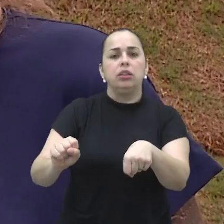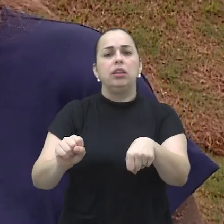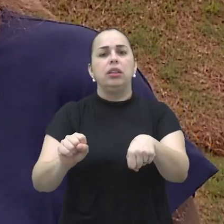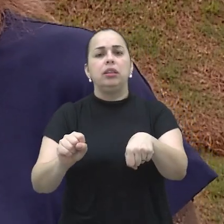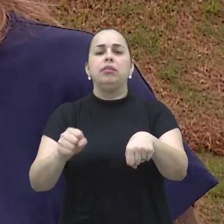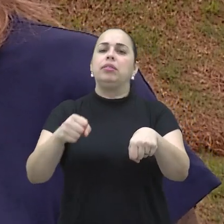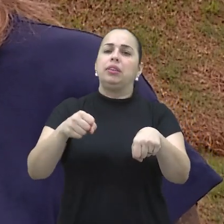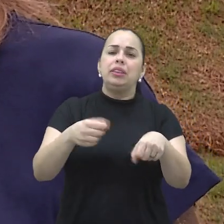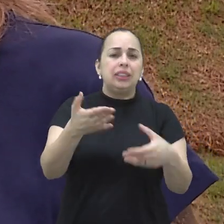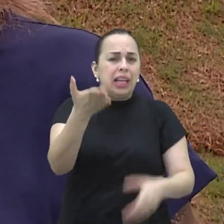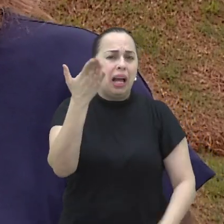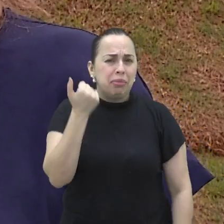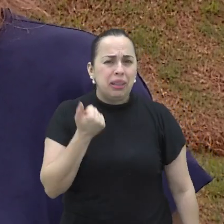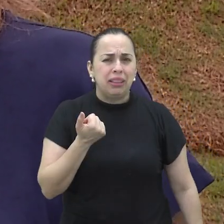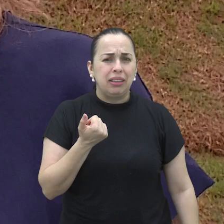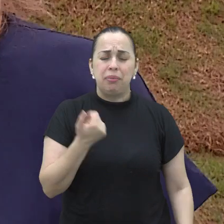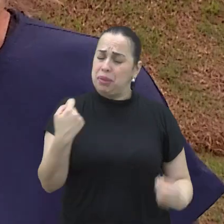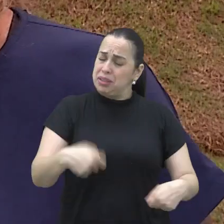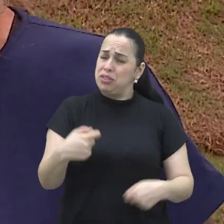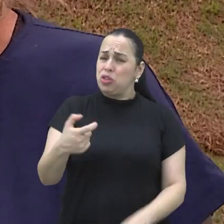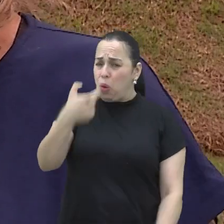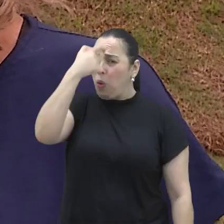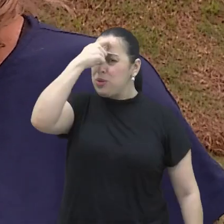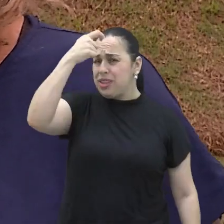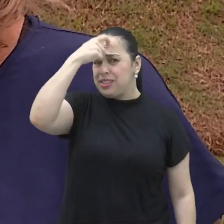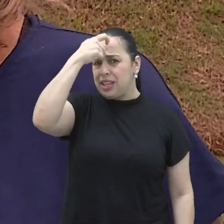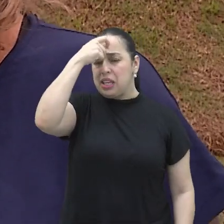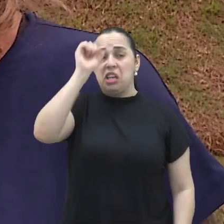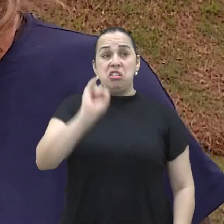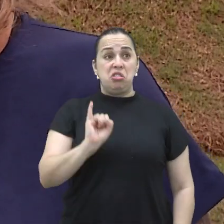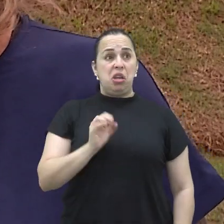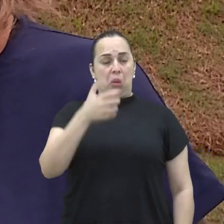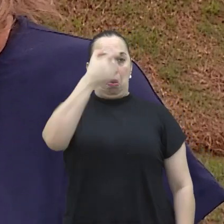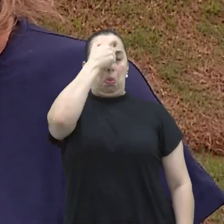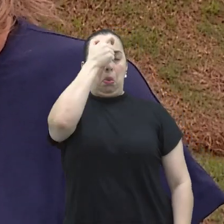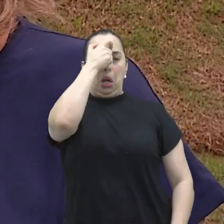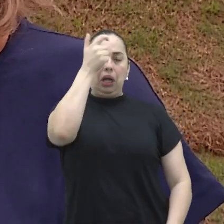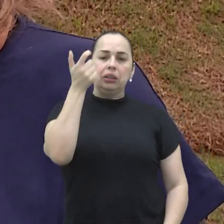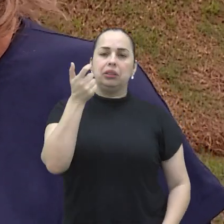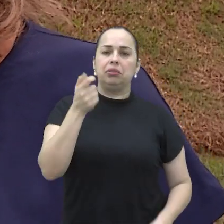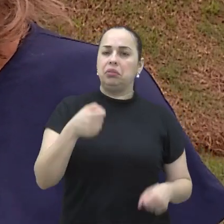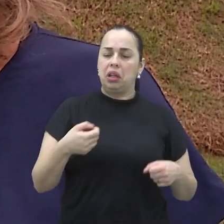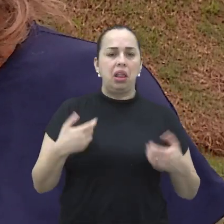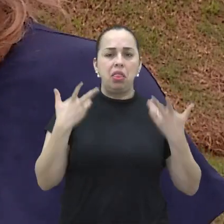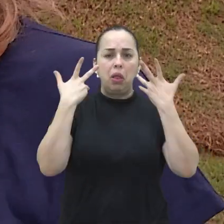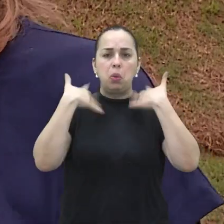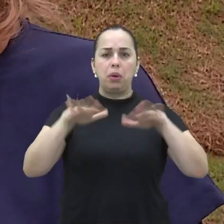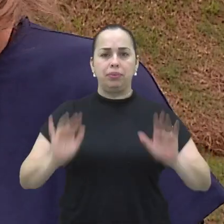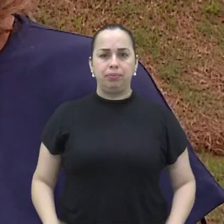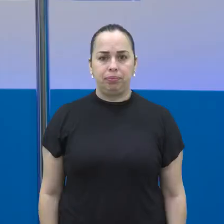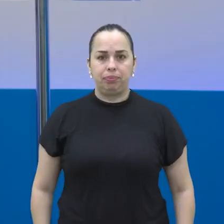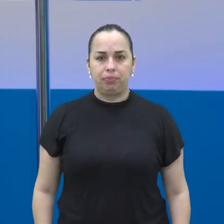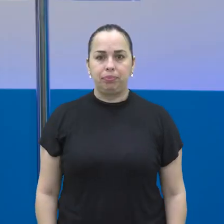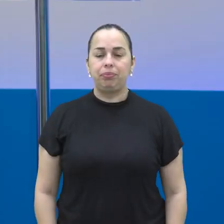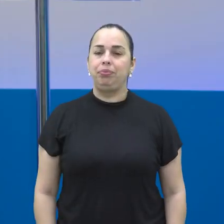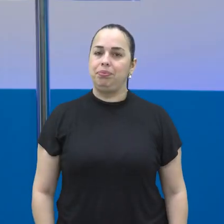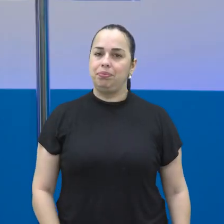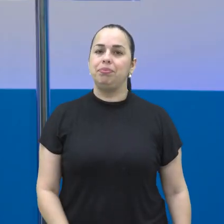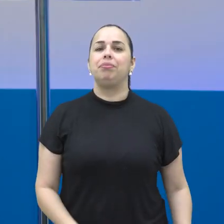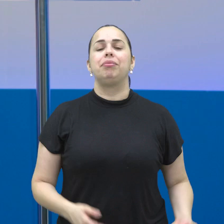está dirigindo, sabe? A pessoa tem que ter essa consciência. Se ela tem essa consciência, as coisas elas fluem.